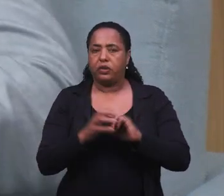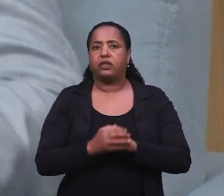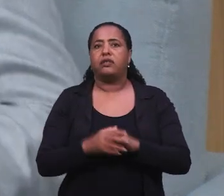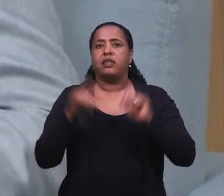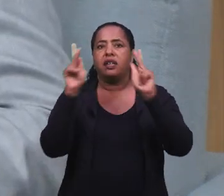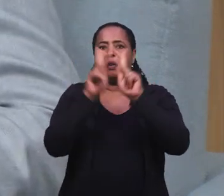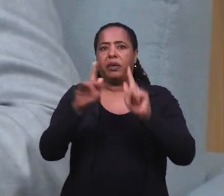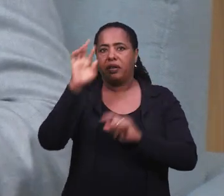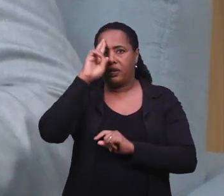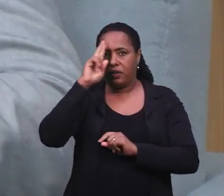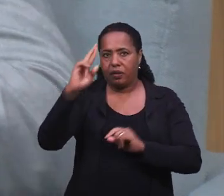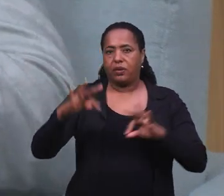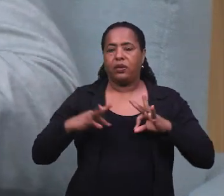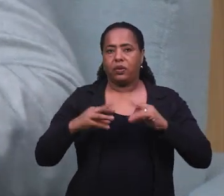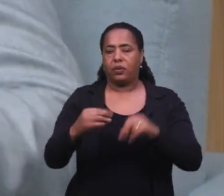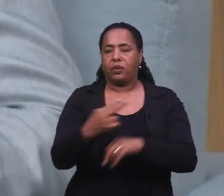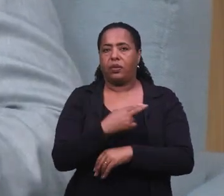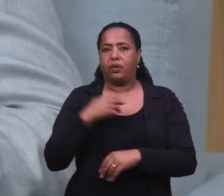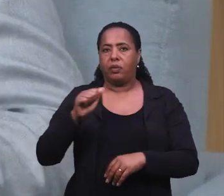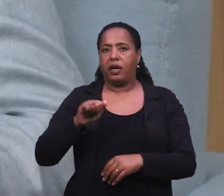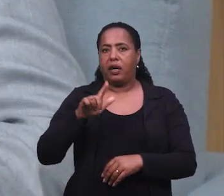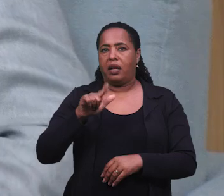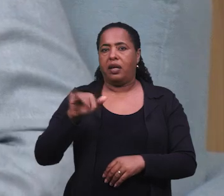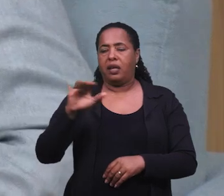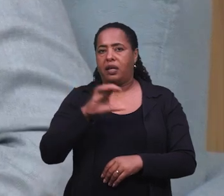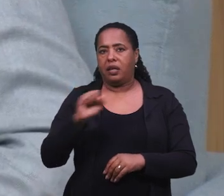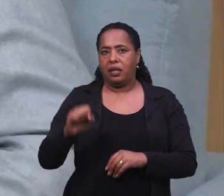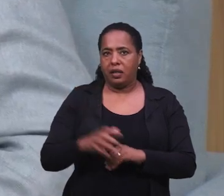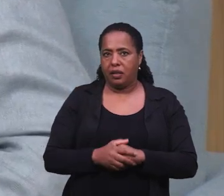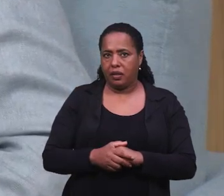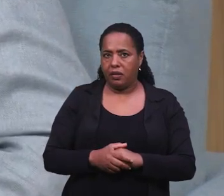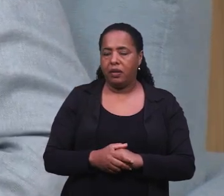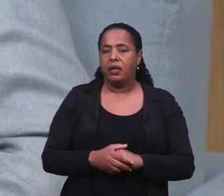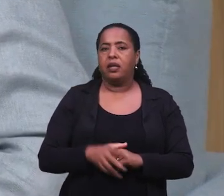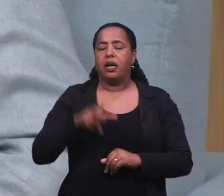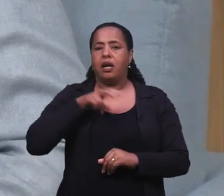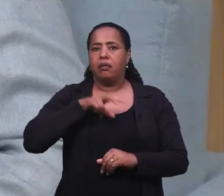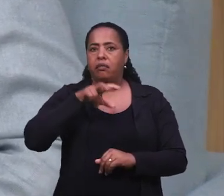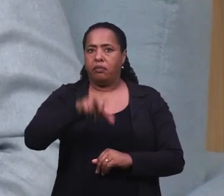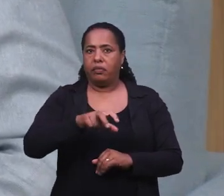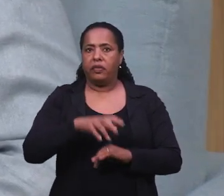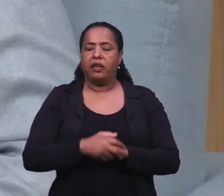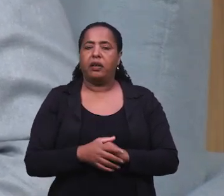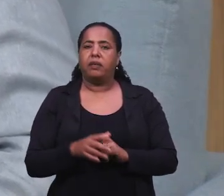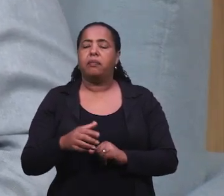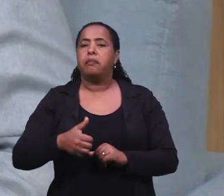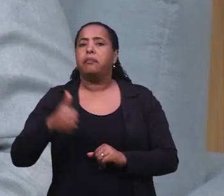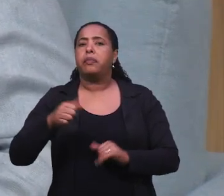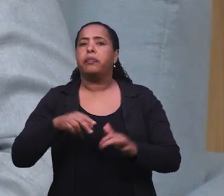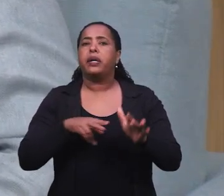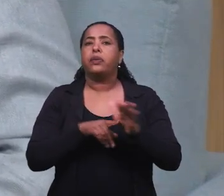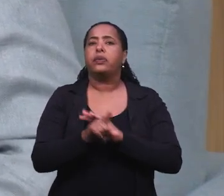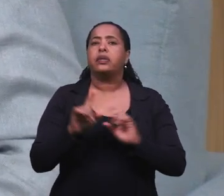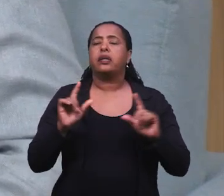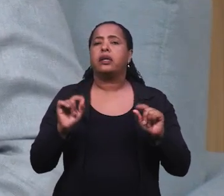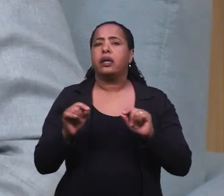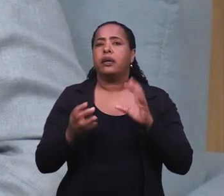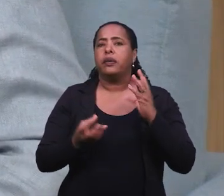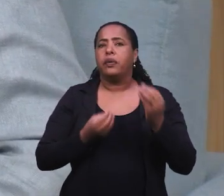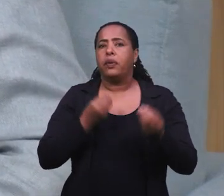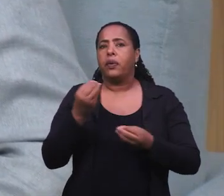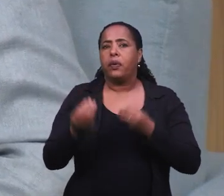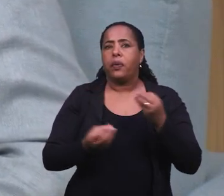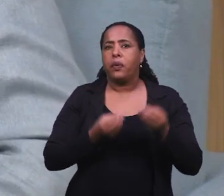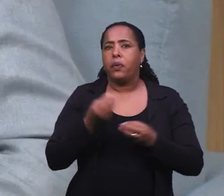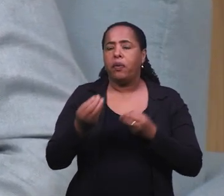tomar conta do trabalho junto com toda a sua equipe. E o pastor Bísio, nós vamos aqui